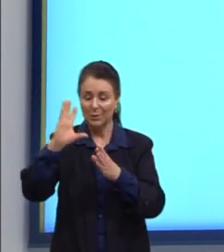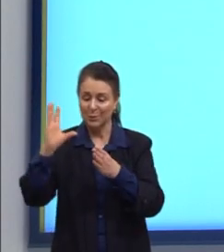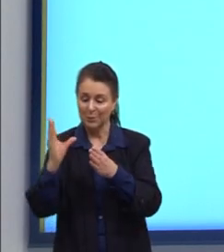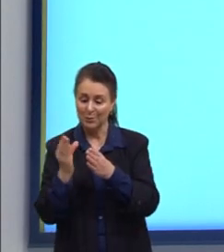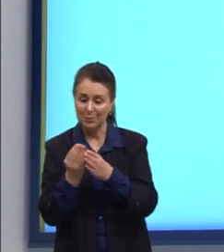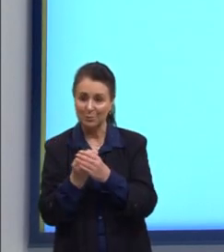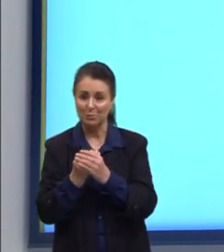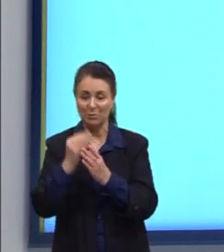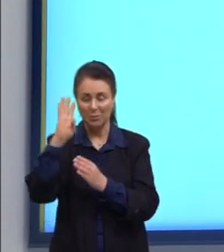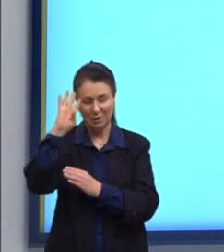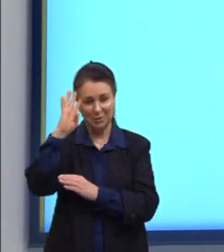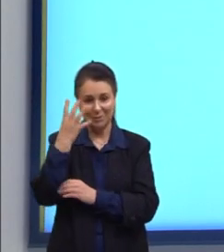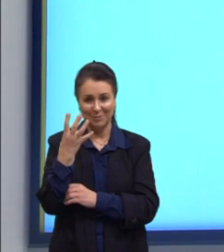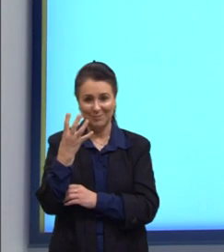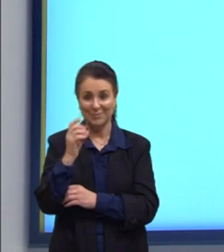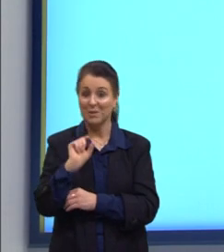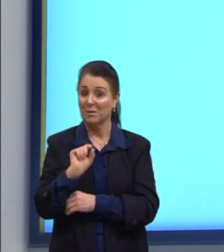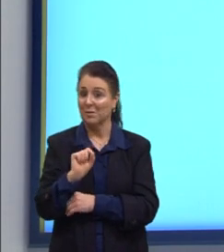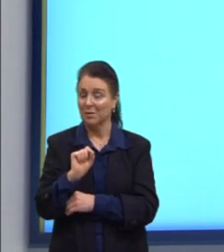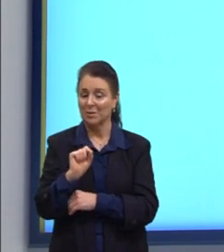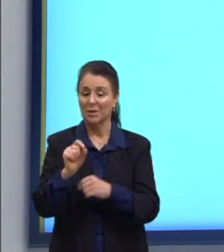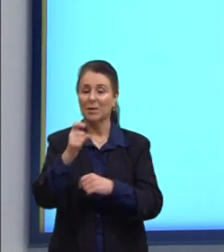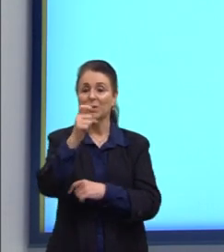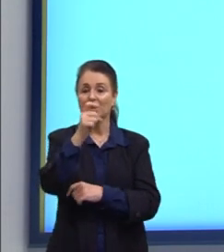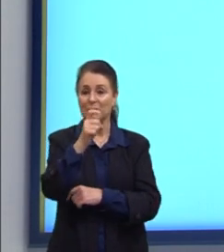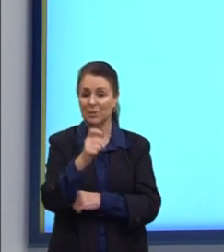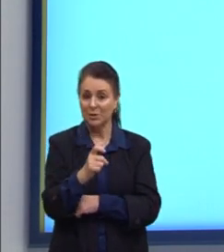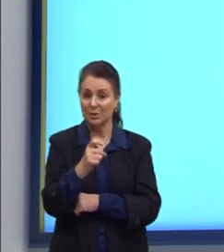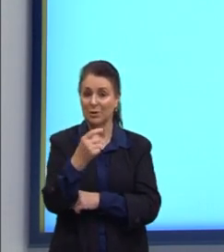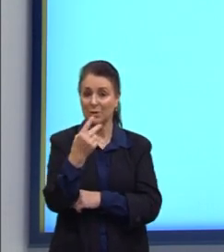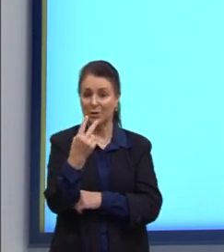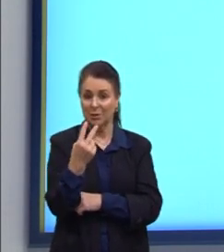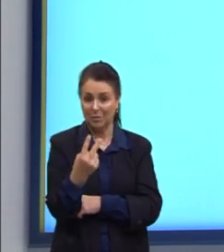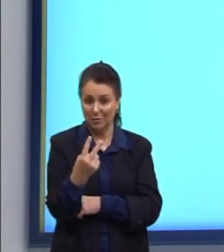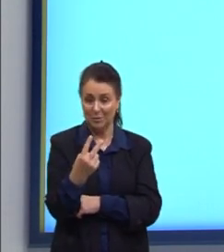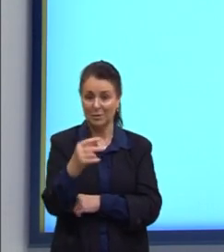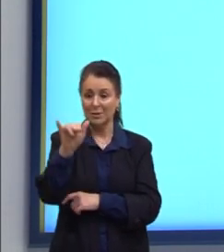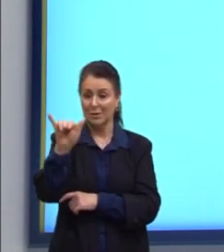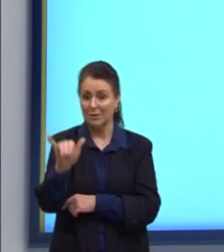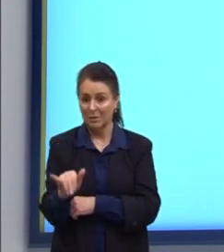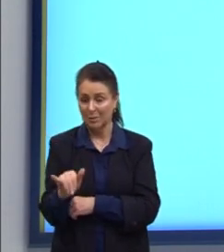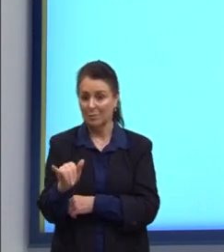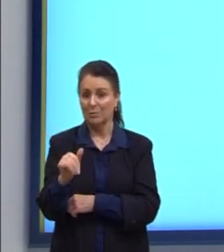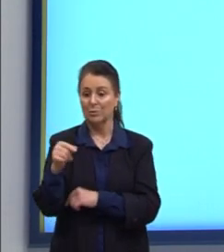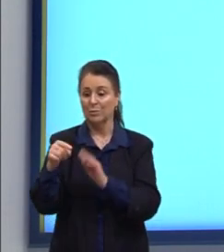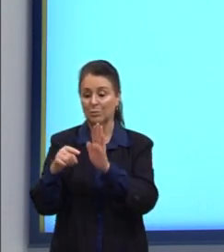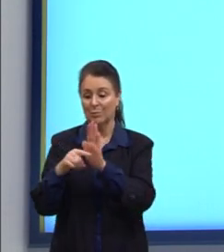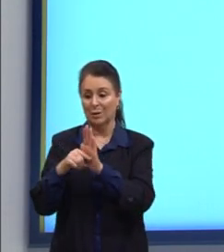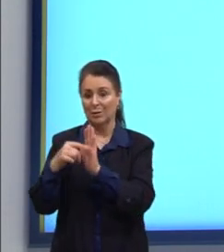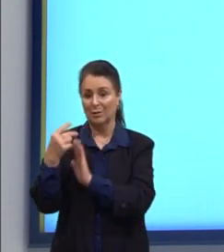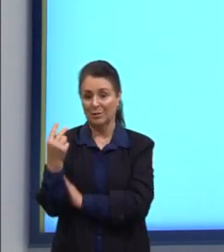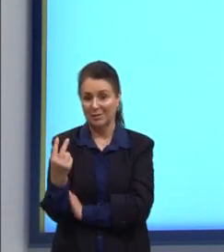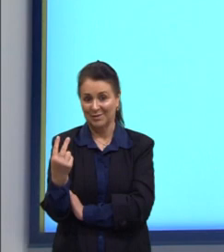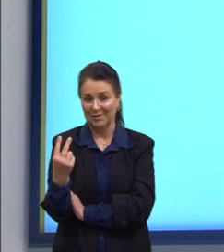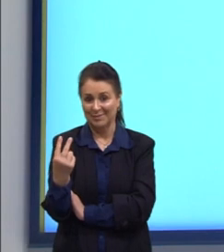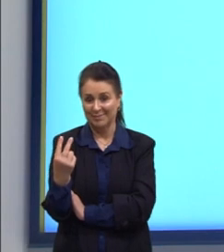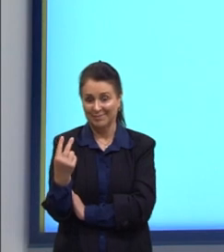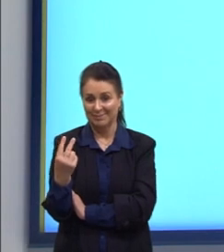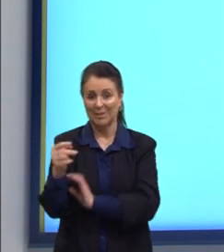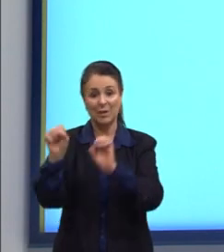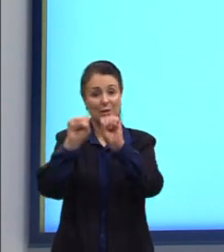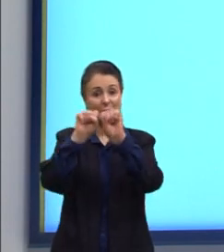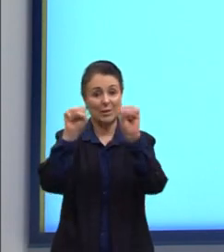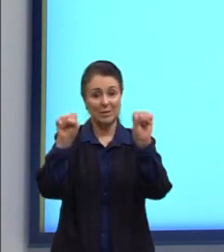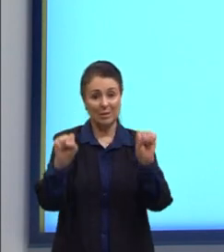solução que seria então o x Vale dois e o y valendo -2 sistema